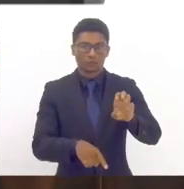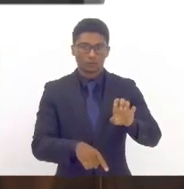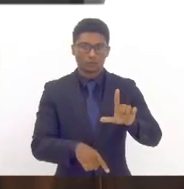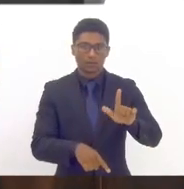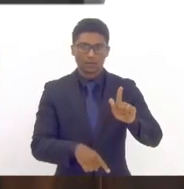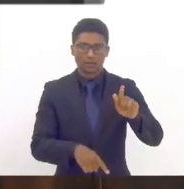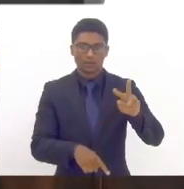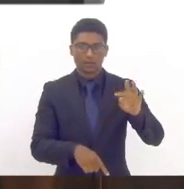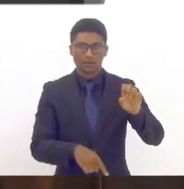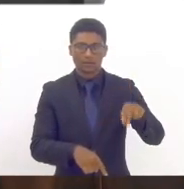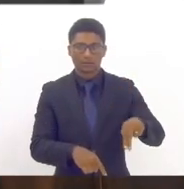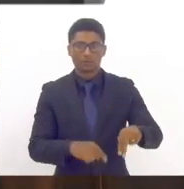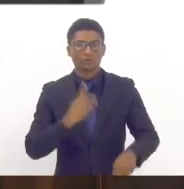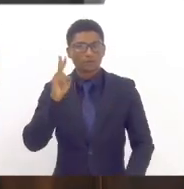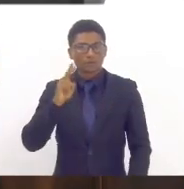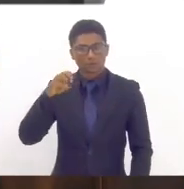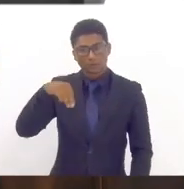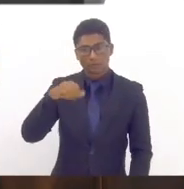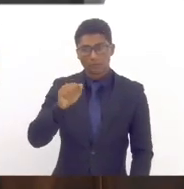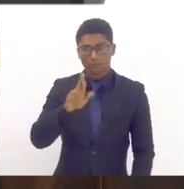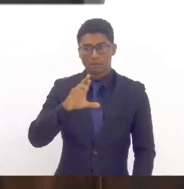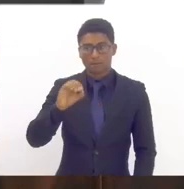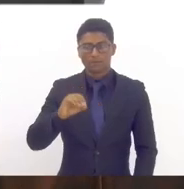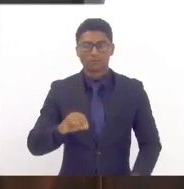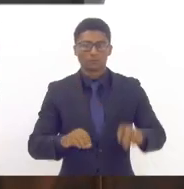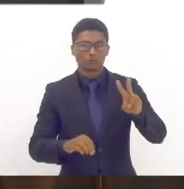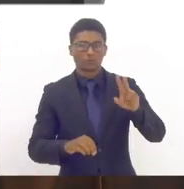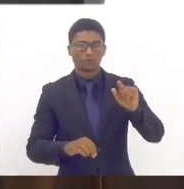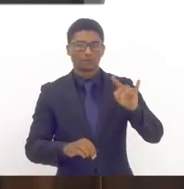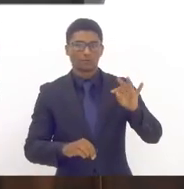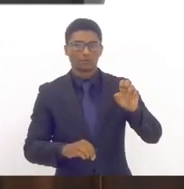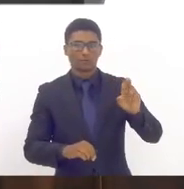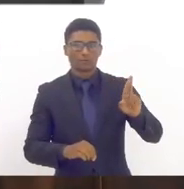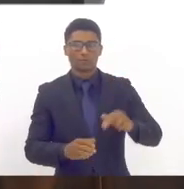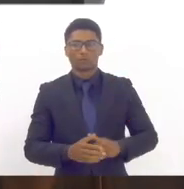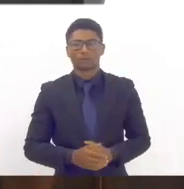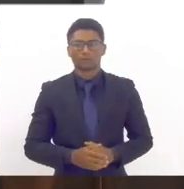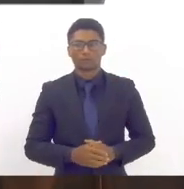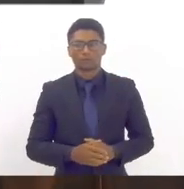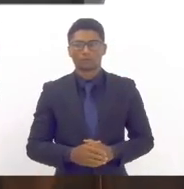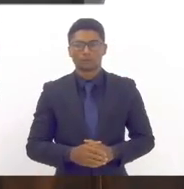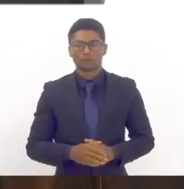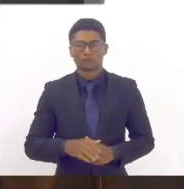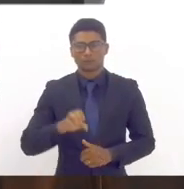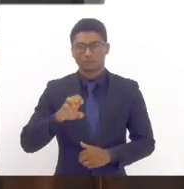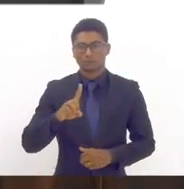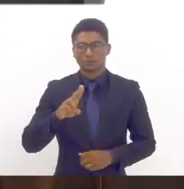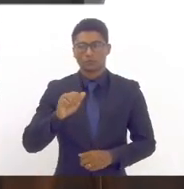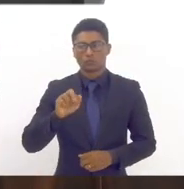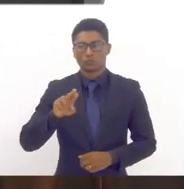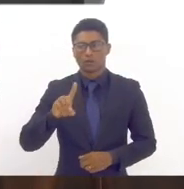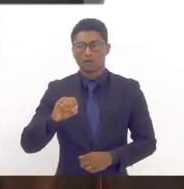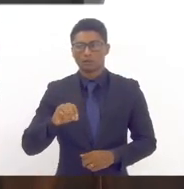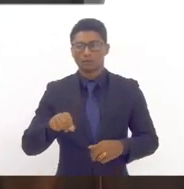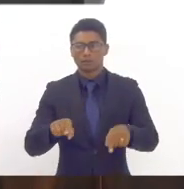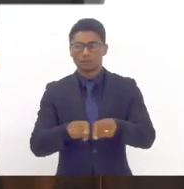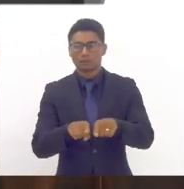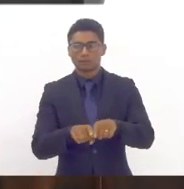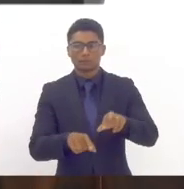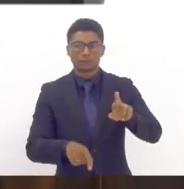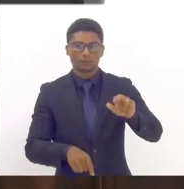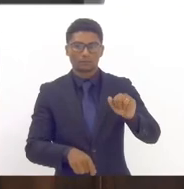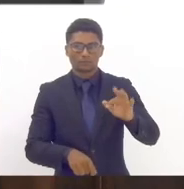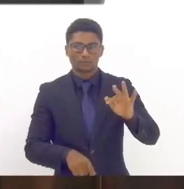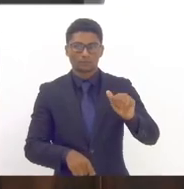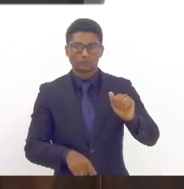os vereadores Márcio Santos, Vitor Hugo, o deputado estadual eleito Eduardo Cavalieri e a minha companheira Rafaela